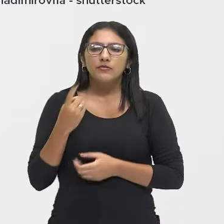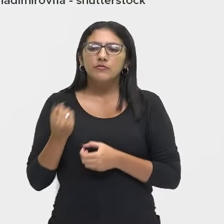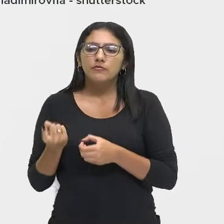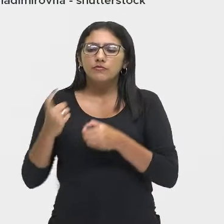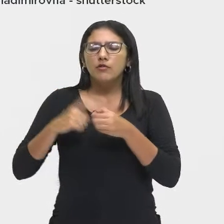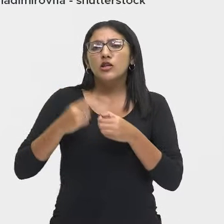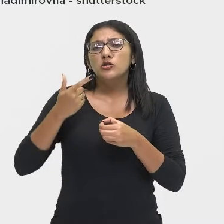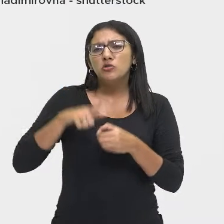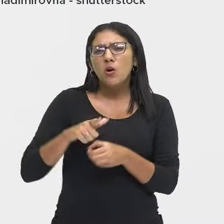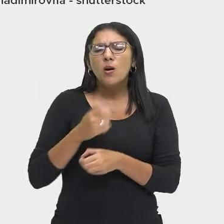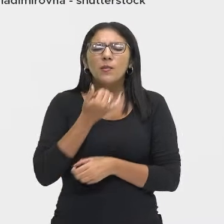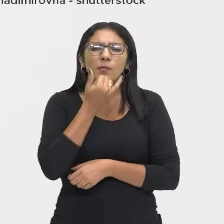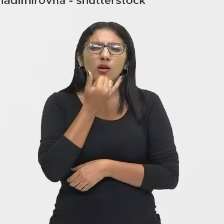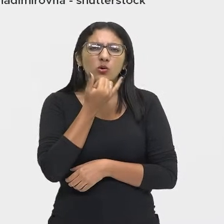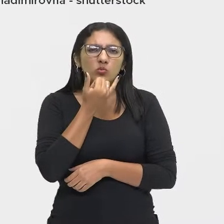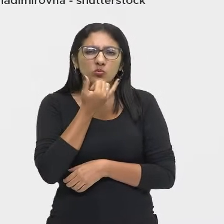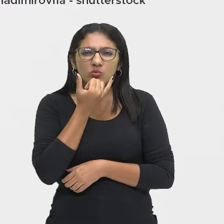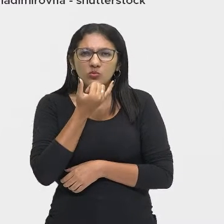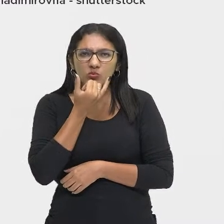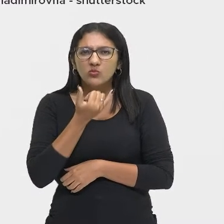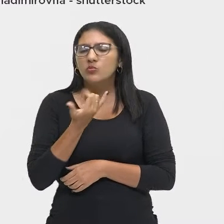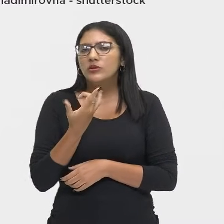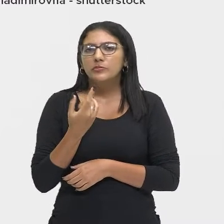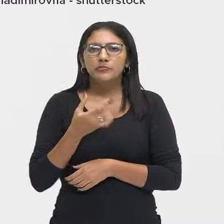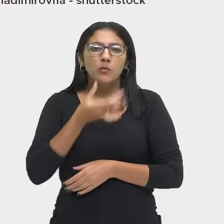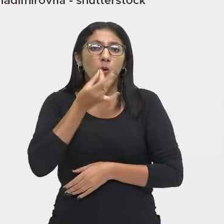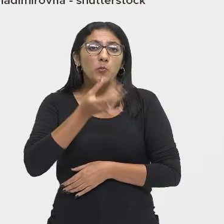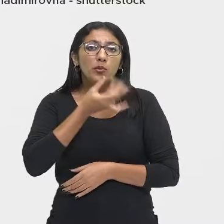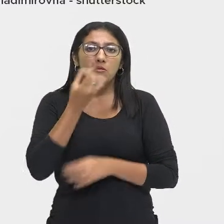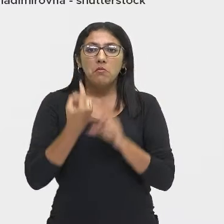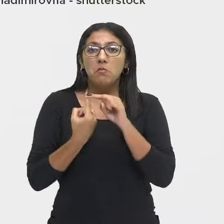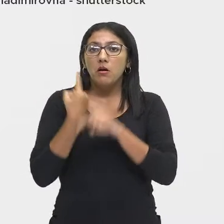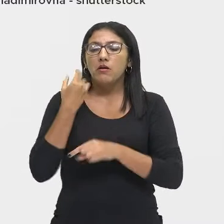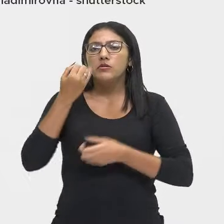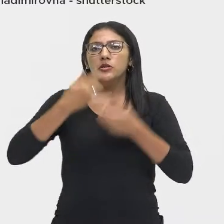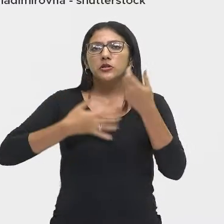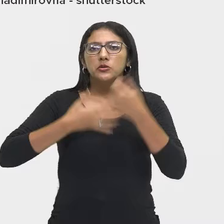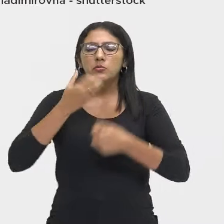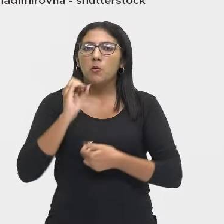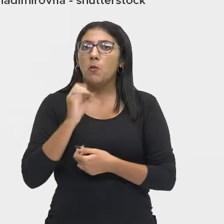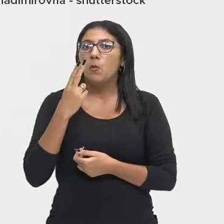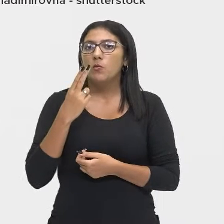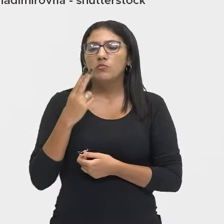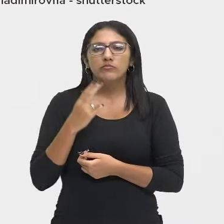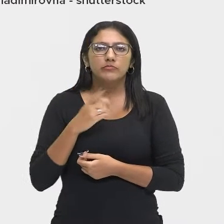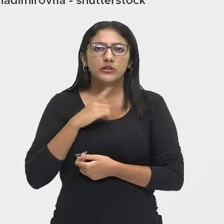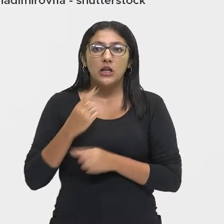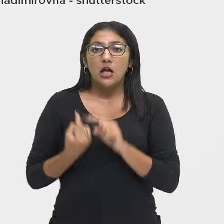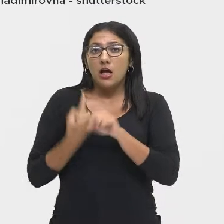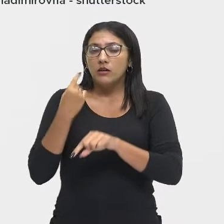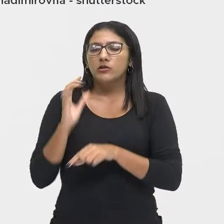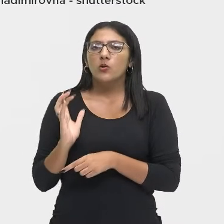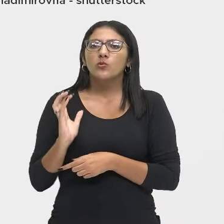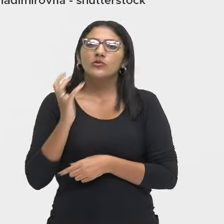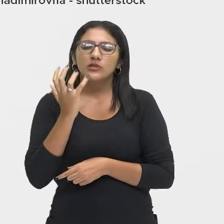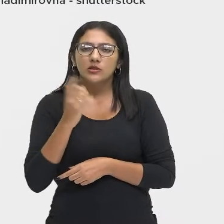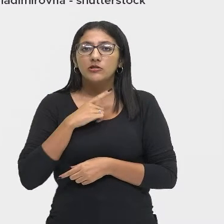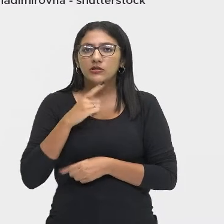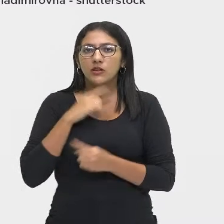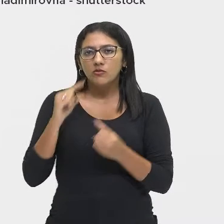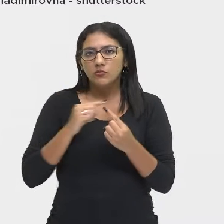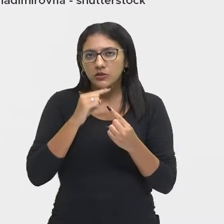pedir desculpas por algo que tenha falado ou que tenha feito e que tenha motivado o